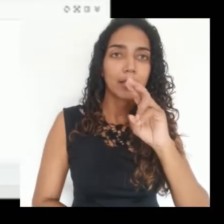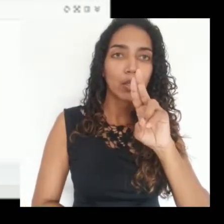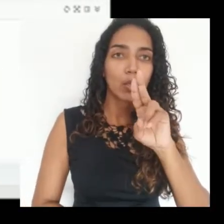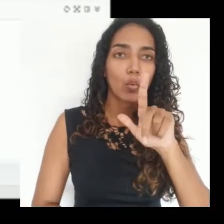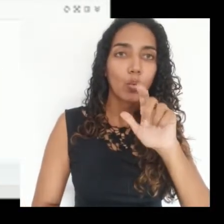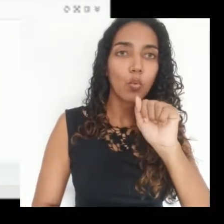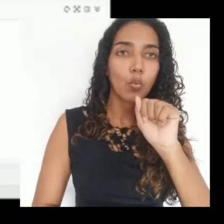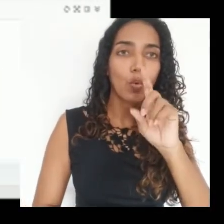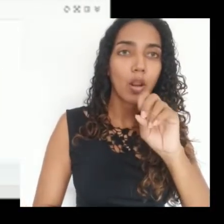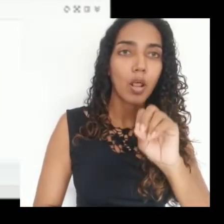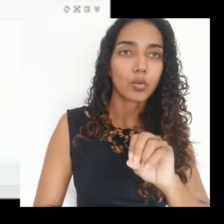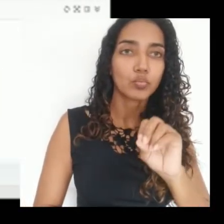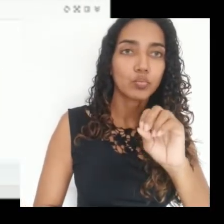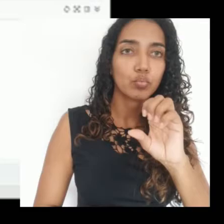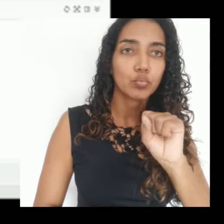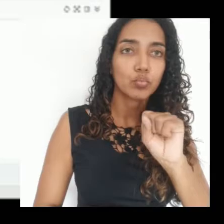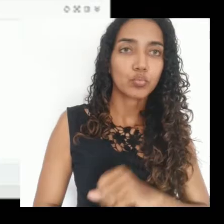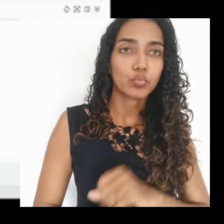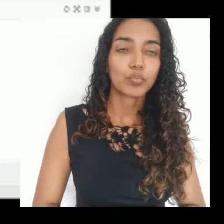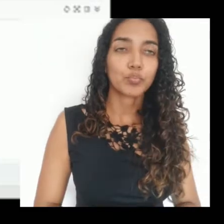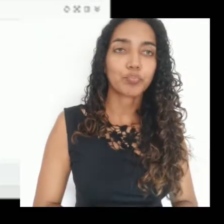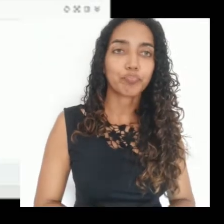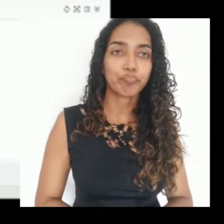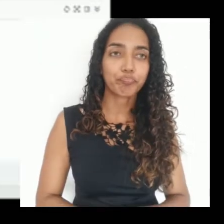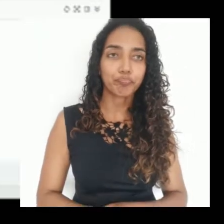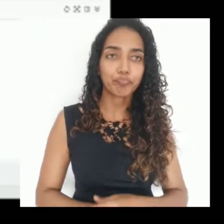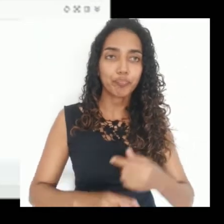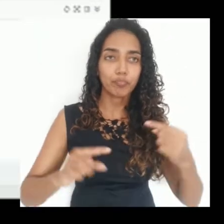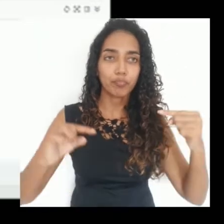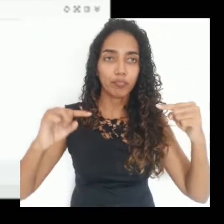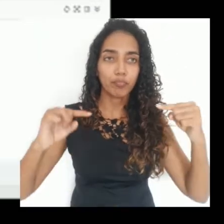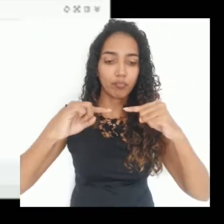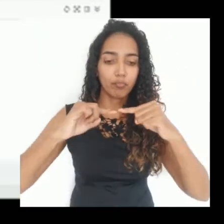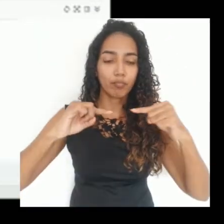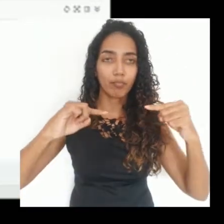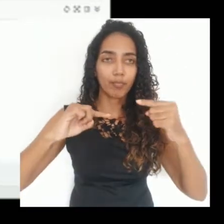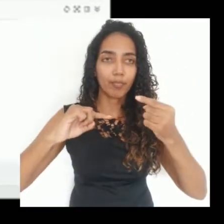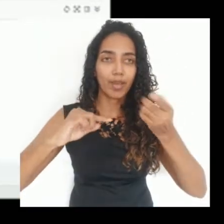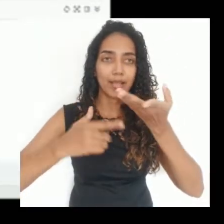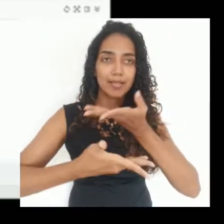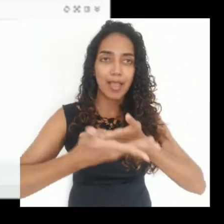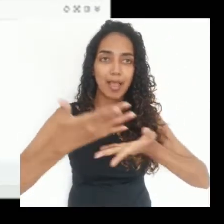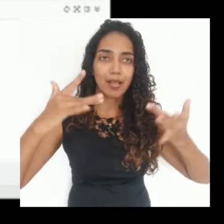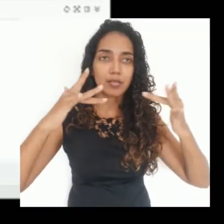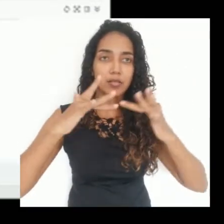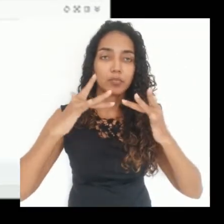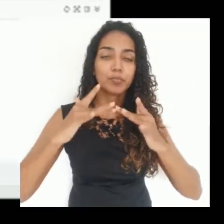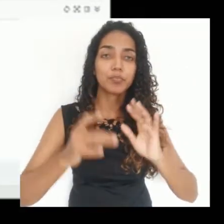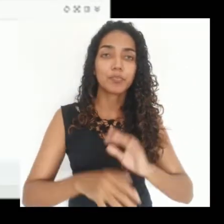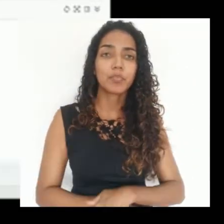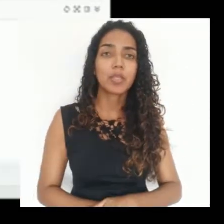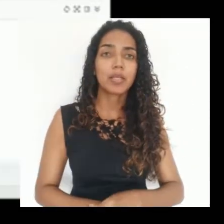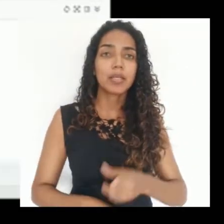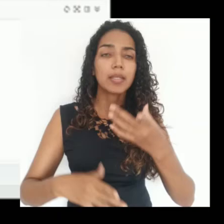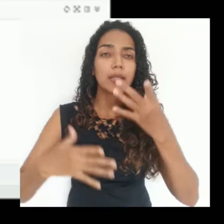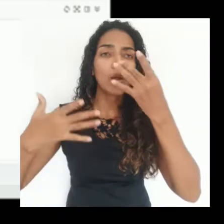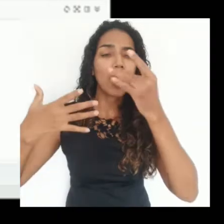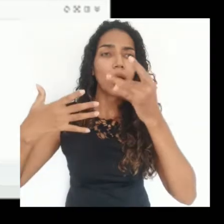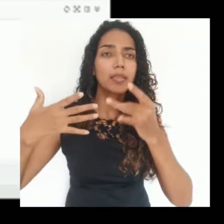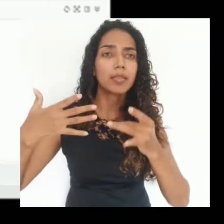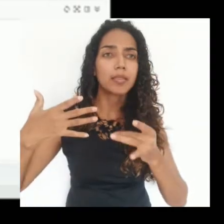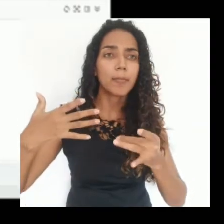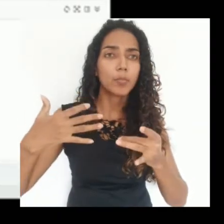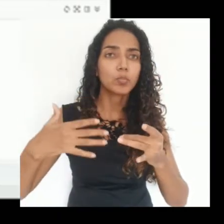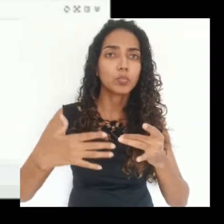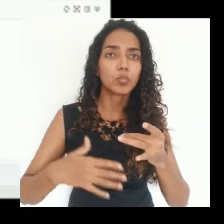nome matriculados. Né? E a gente não tem aqui nenhum atributo, nem no aluno, nem na turma,